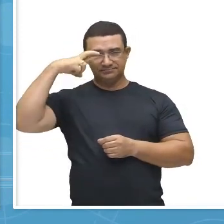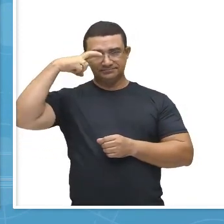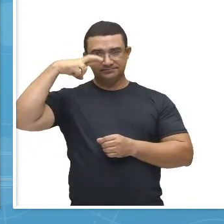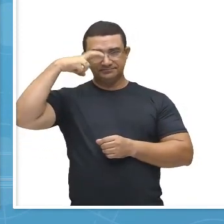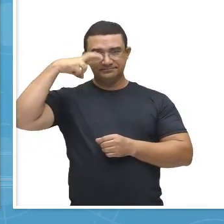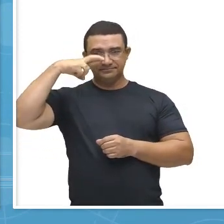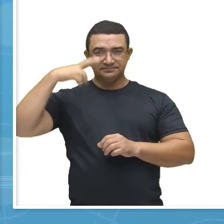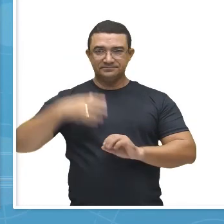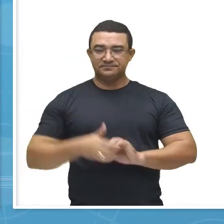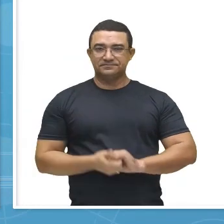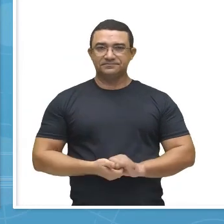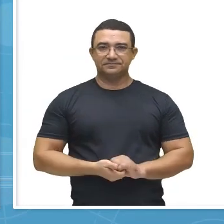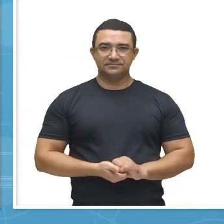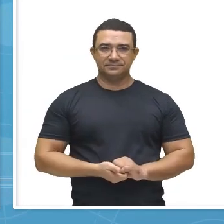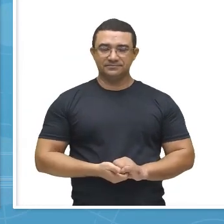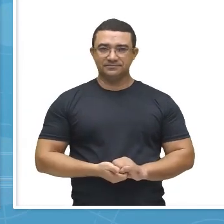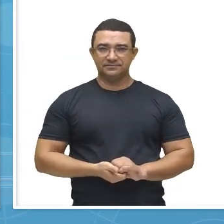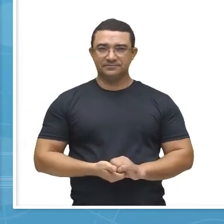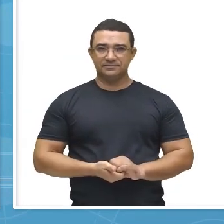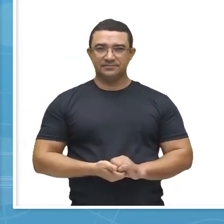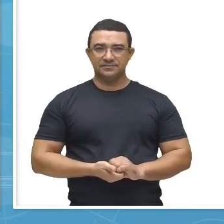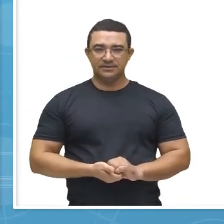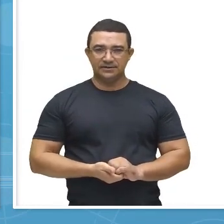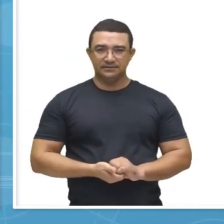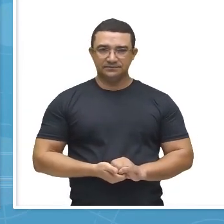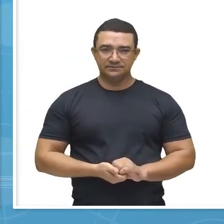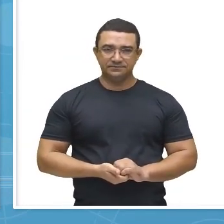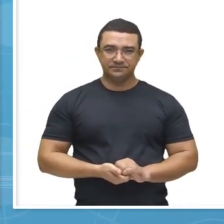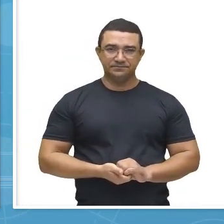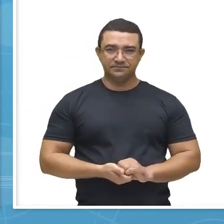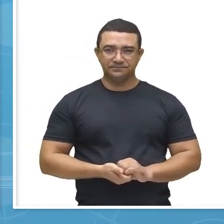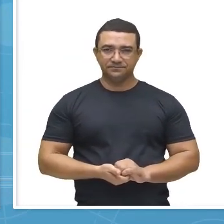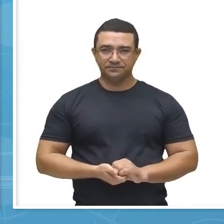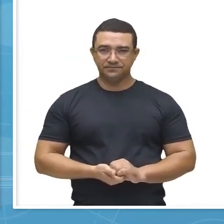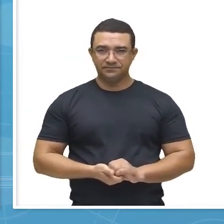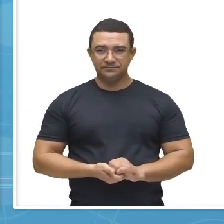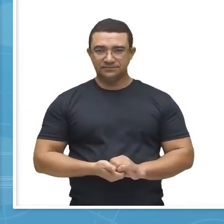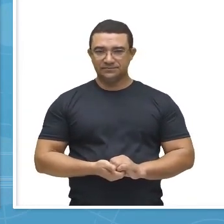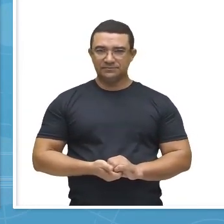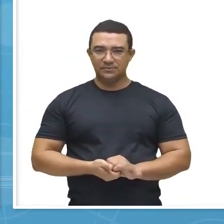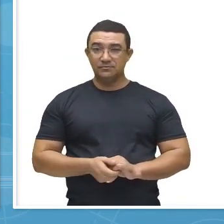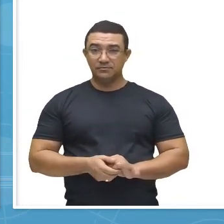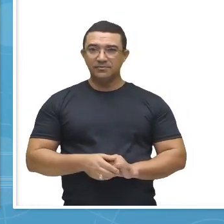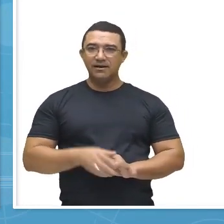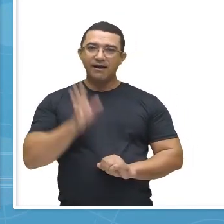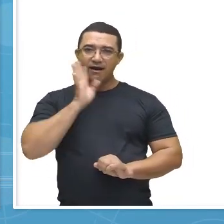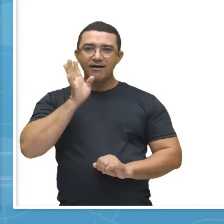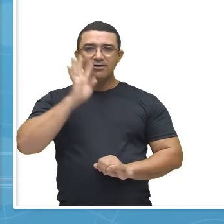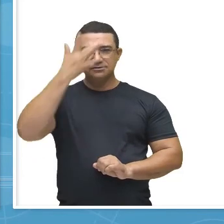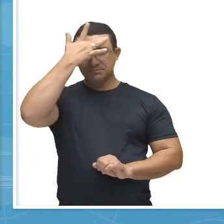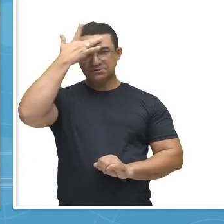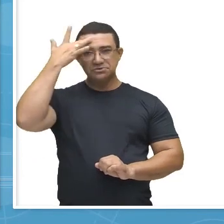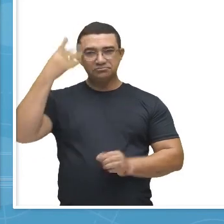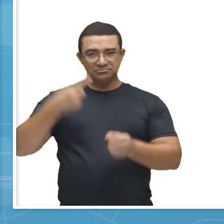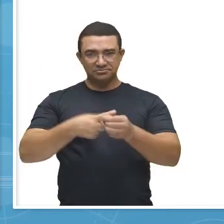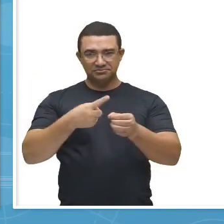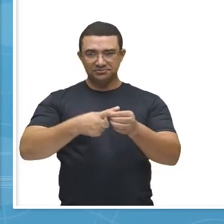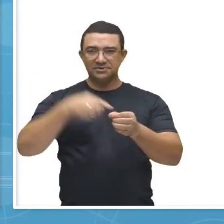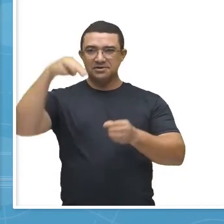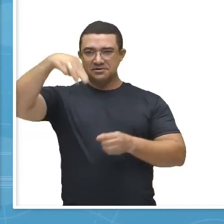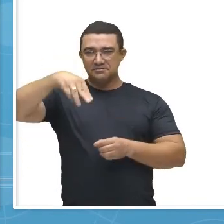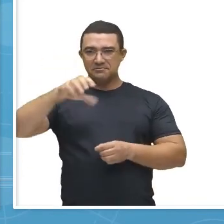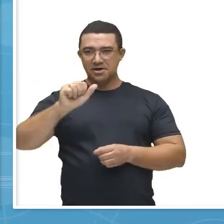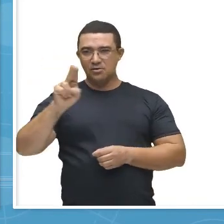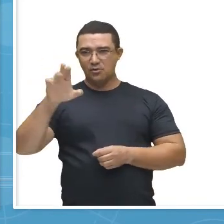o Jorge Henrique, da Escola Estadual São Pedro, lá de Maués, gente boa pra caramba, esse povo de Maués, né? Temos também o